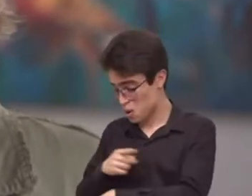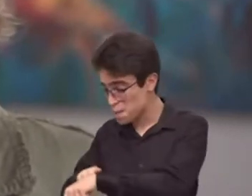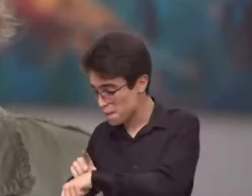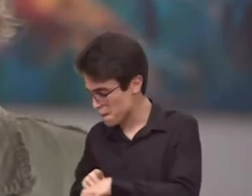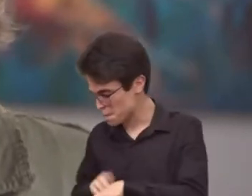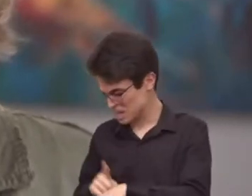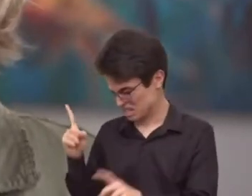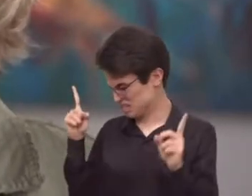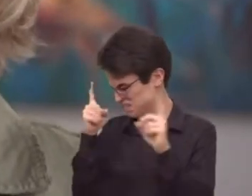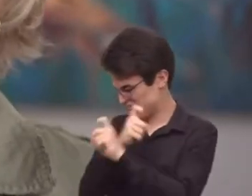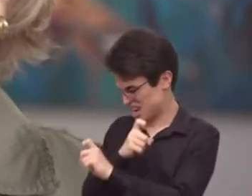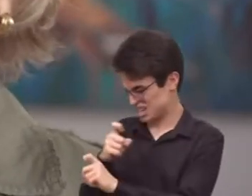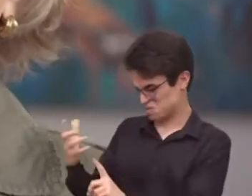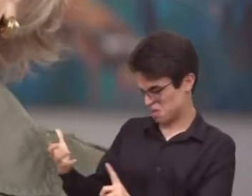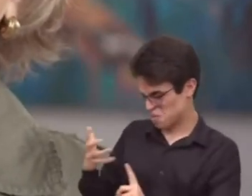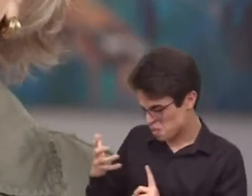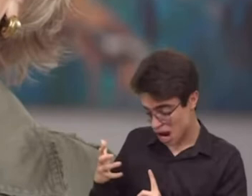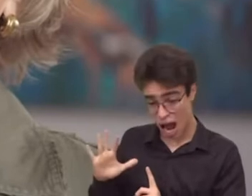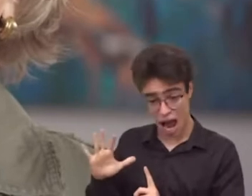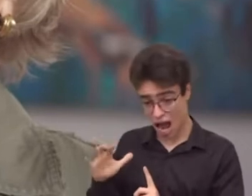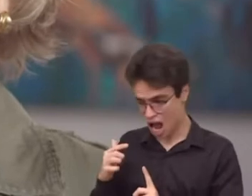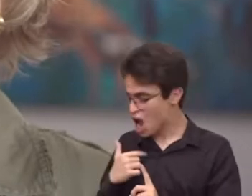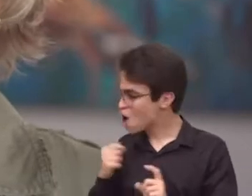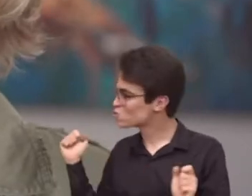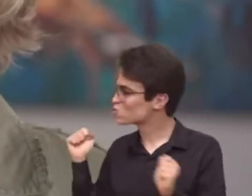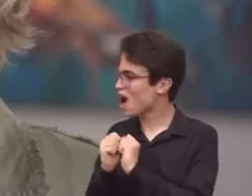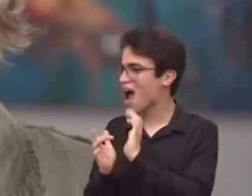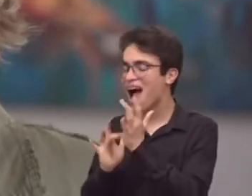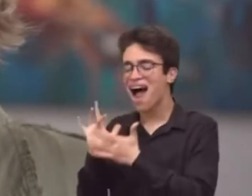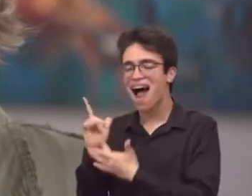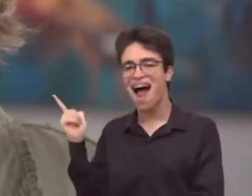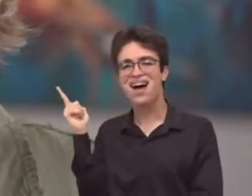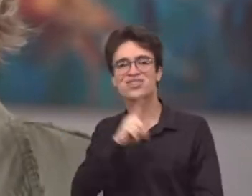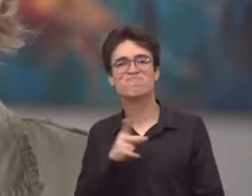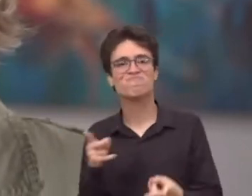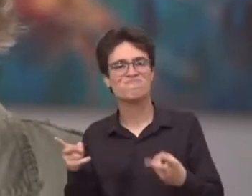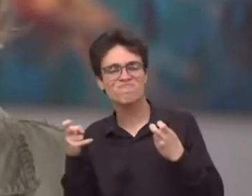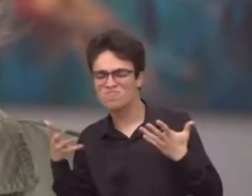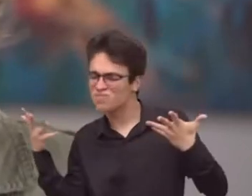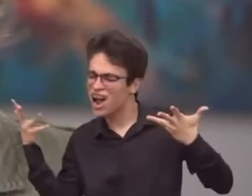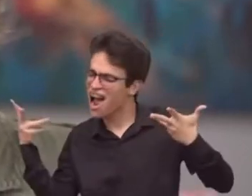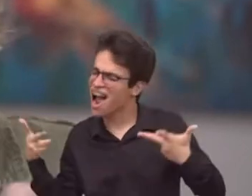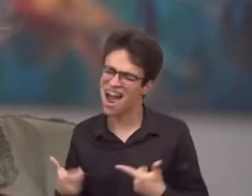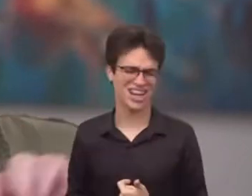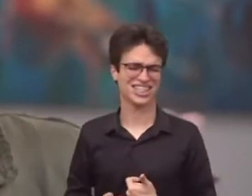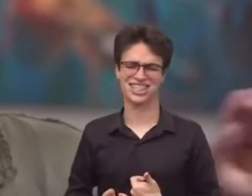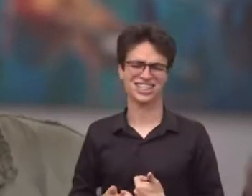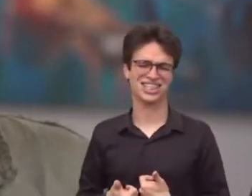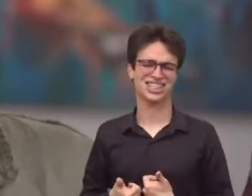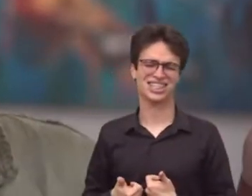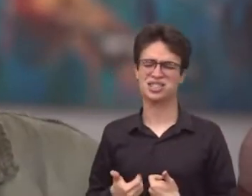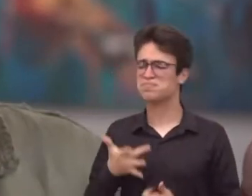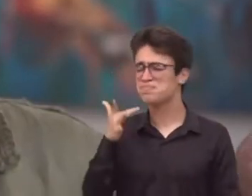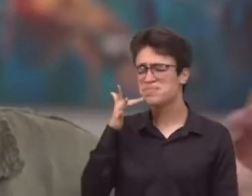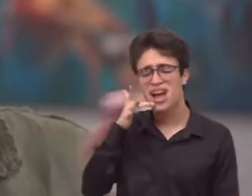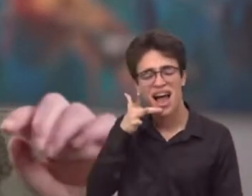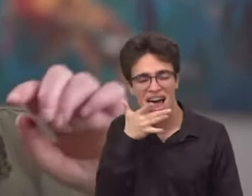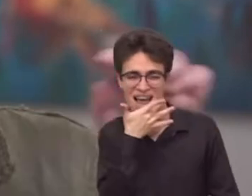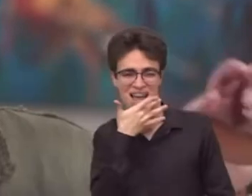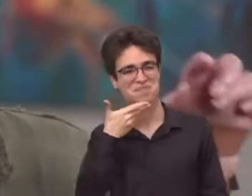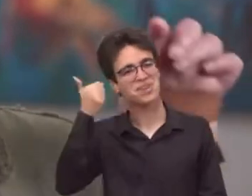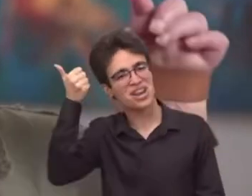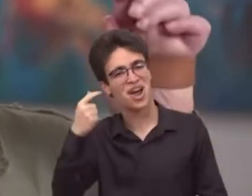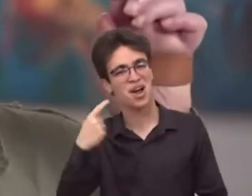respingos do inverno Não há nada mais Celestial que isso não há nada mais doce que encontraram